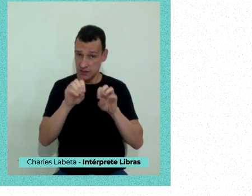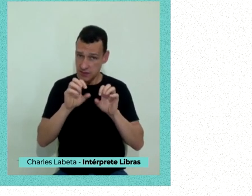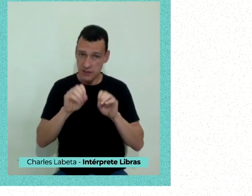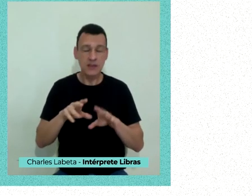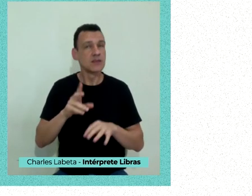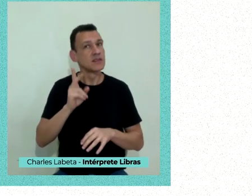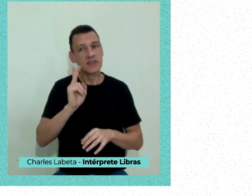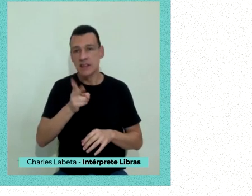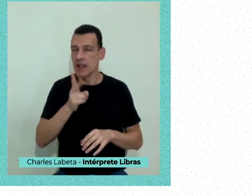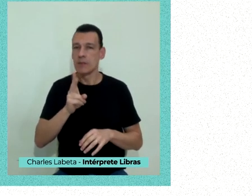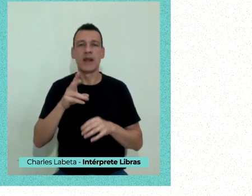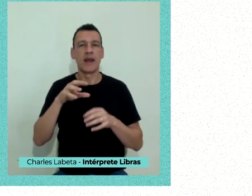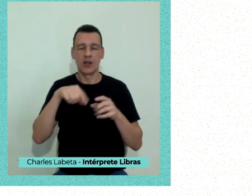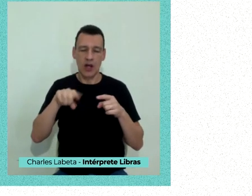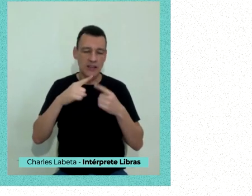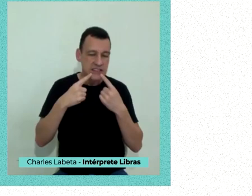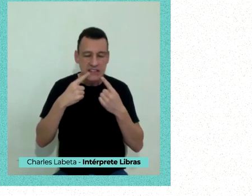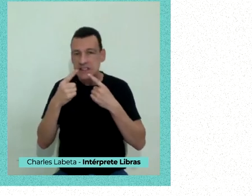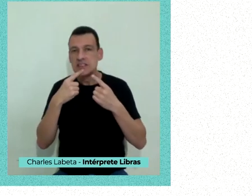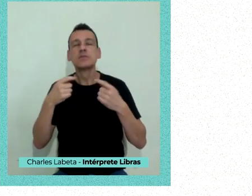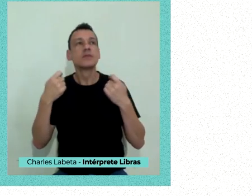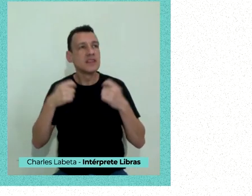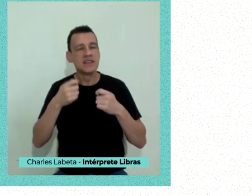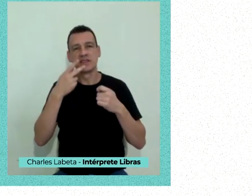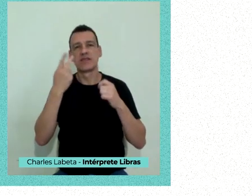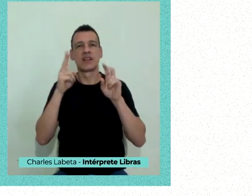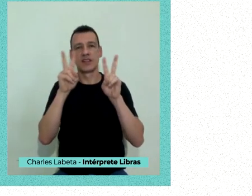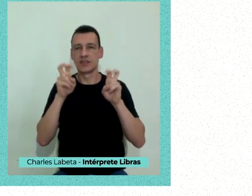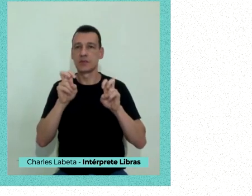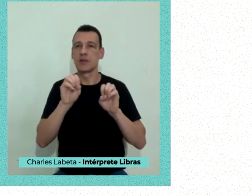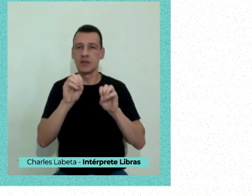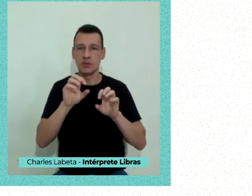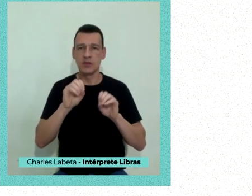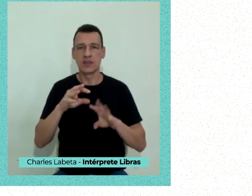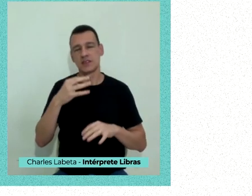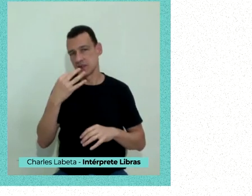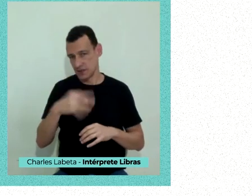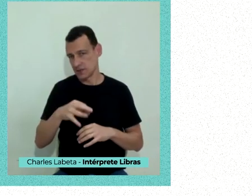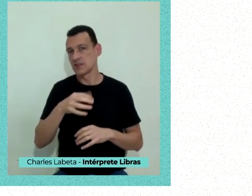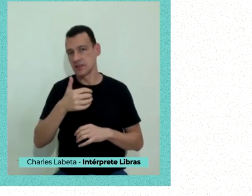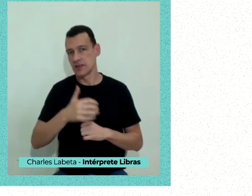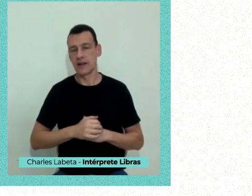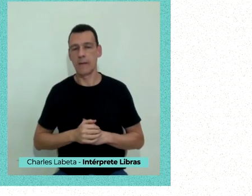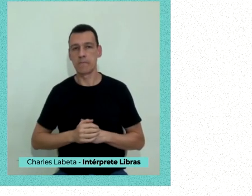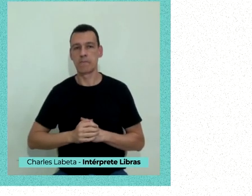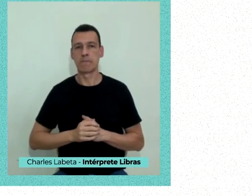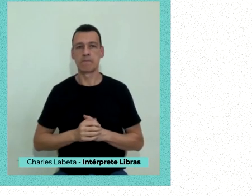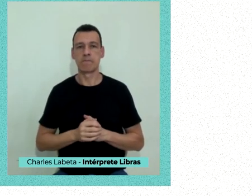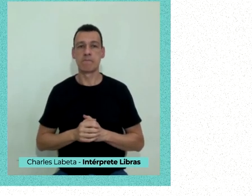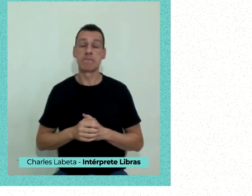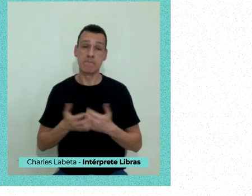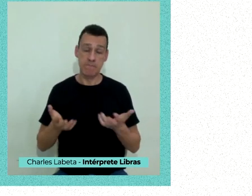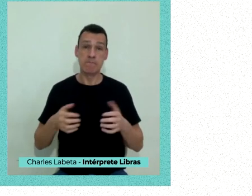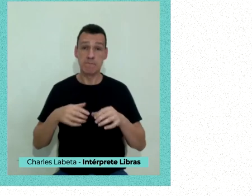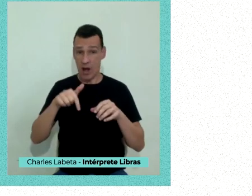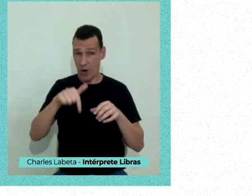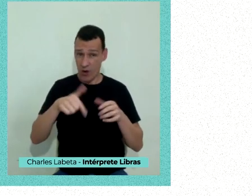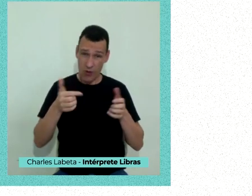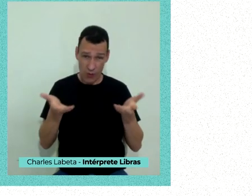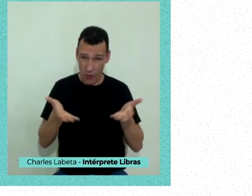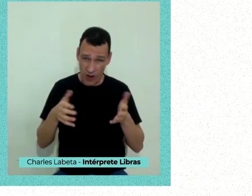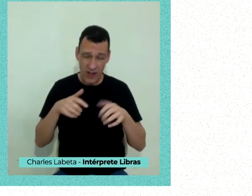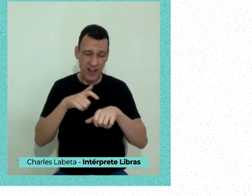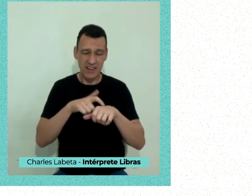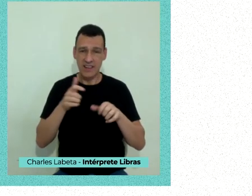enquanto sociedade e principalmente com os profissionais da educação. E esse momento tão delicado, a